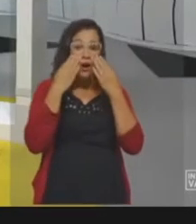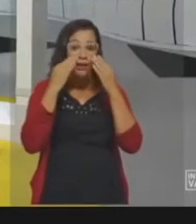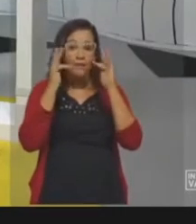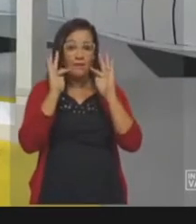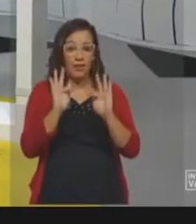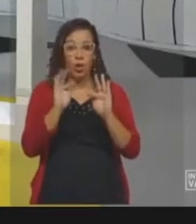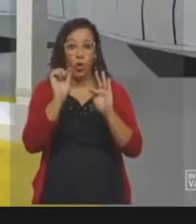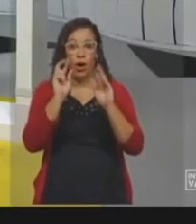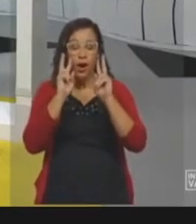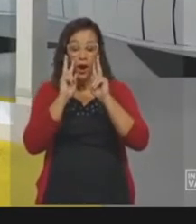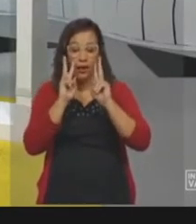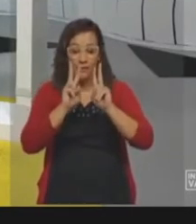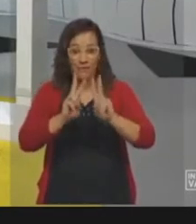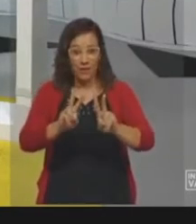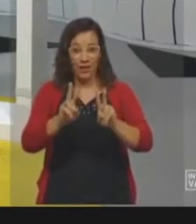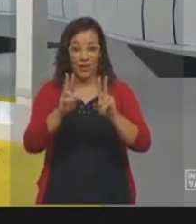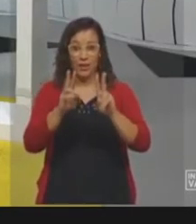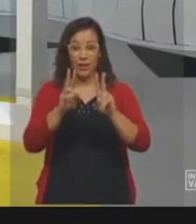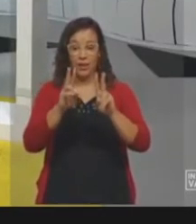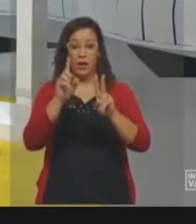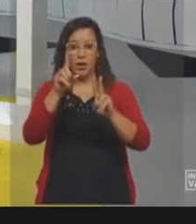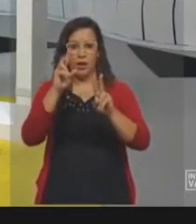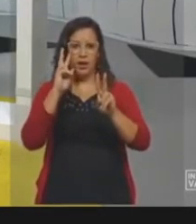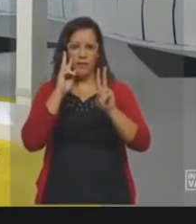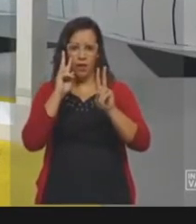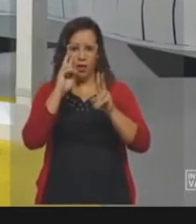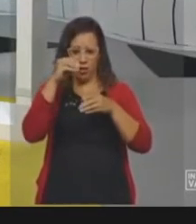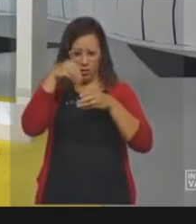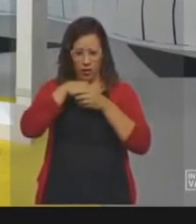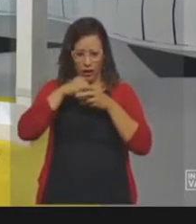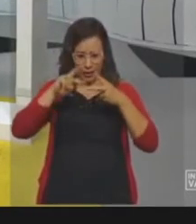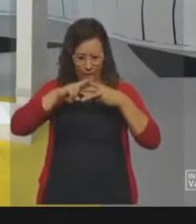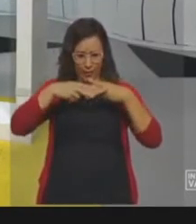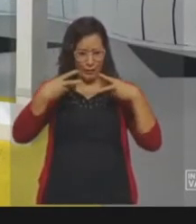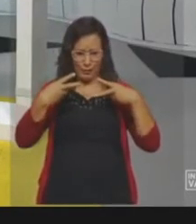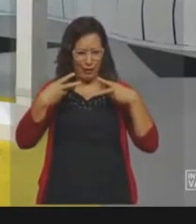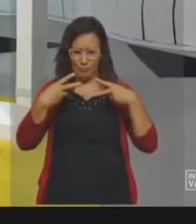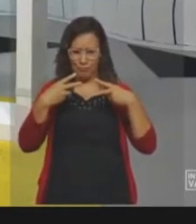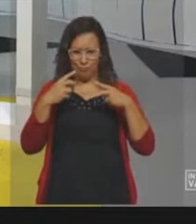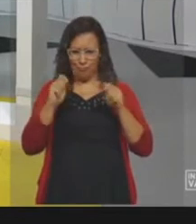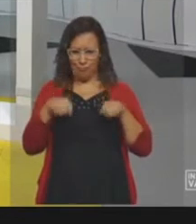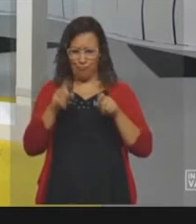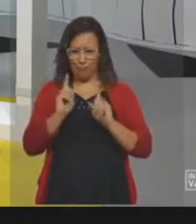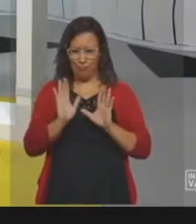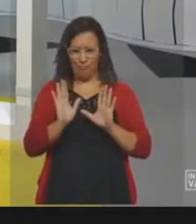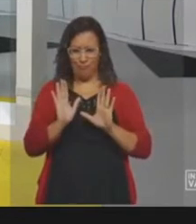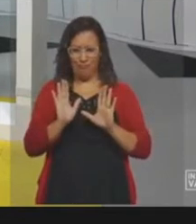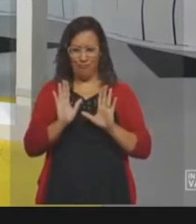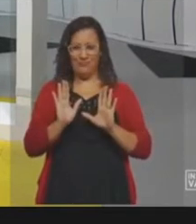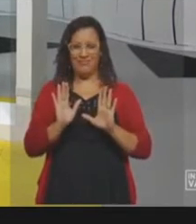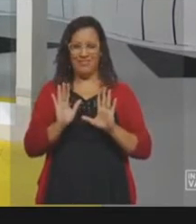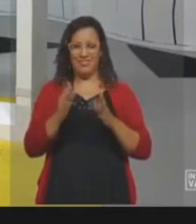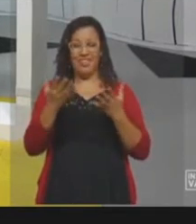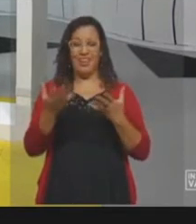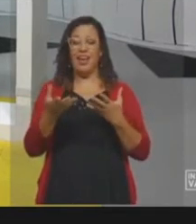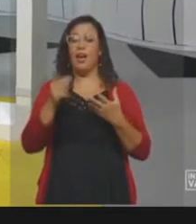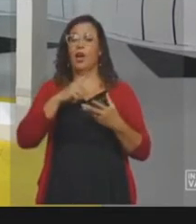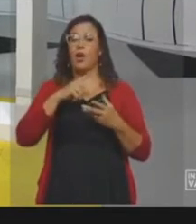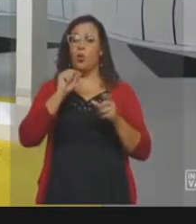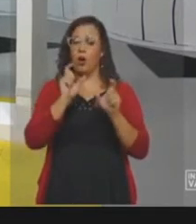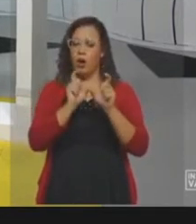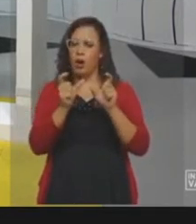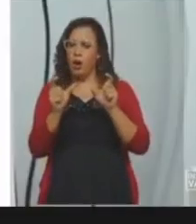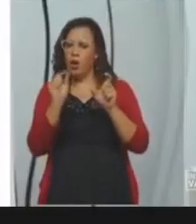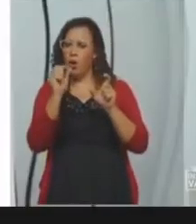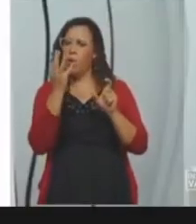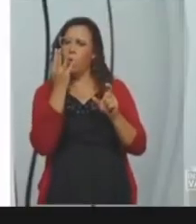observável. Mas você não vê o gene dela, você não vê o DNA lá dentro da célula dela. O DNA lá dentro da célula. E esse gene que codifica aquela cor do